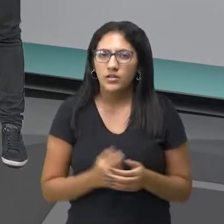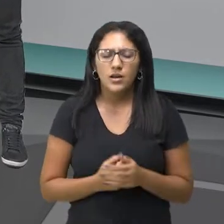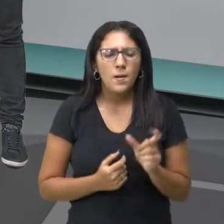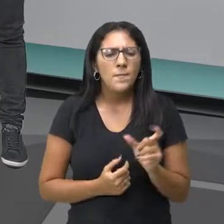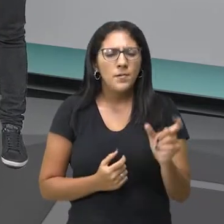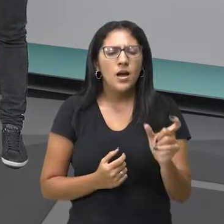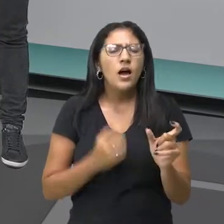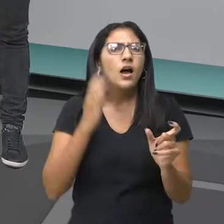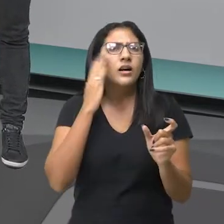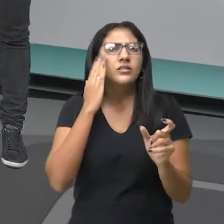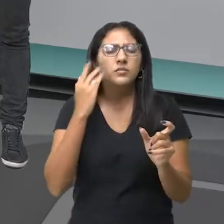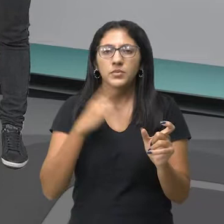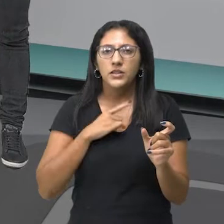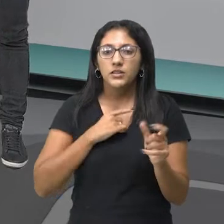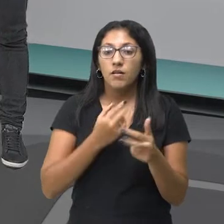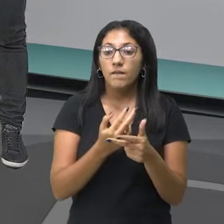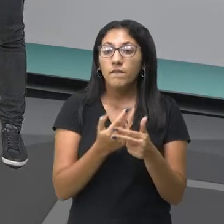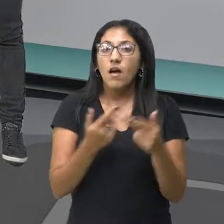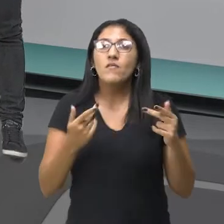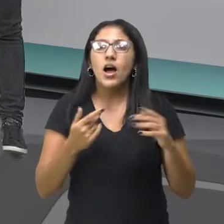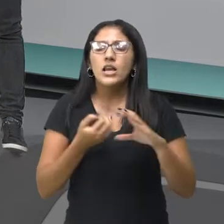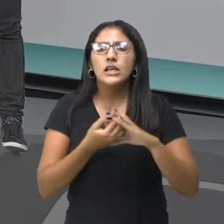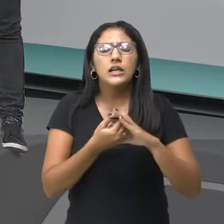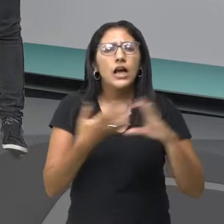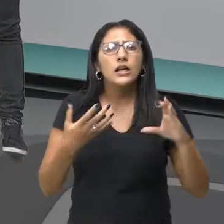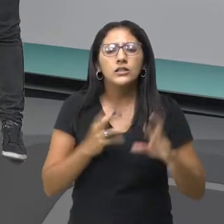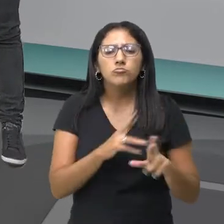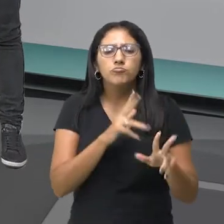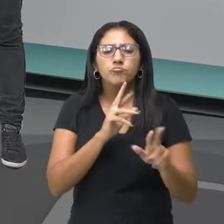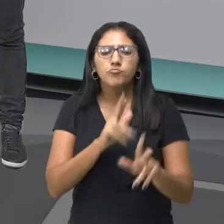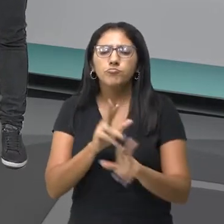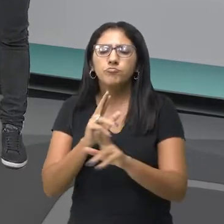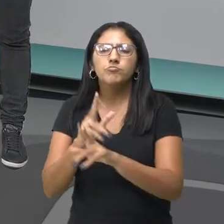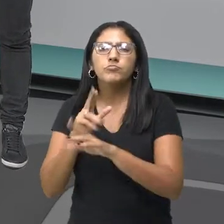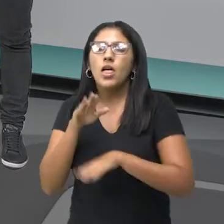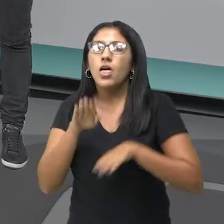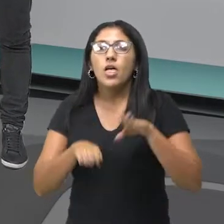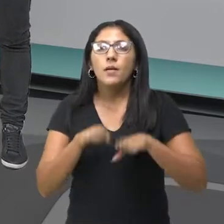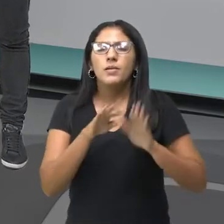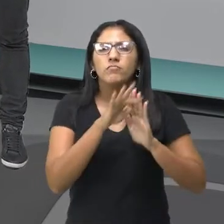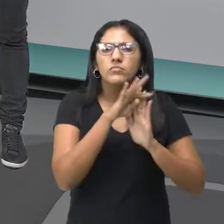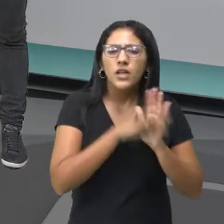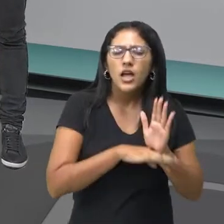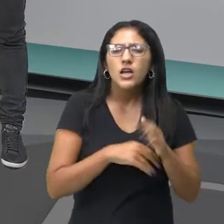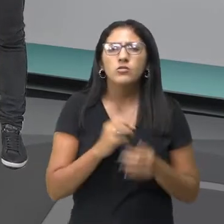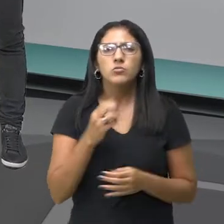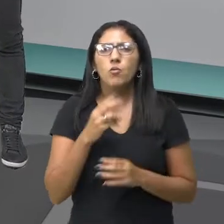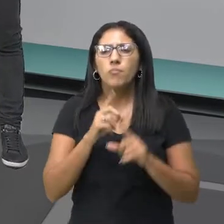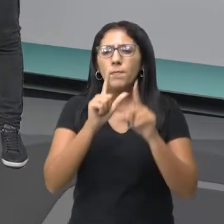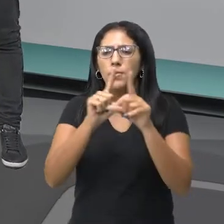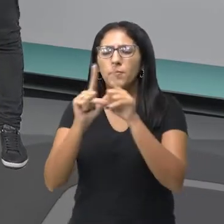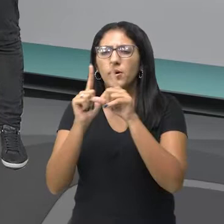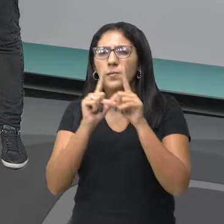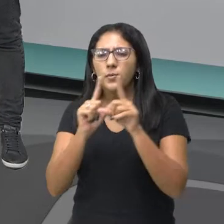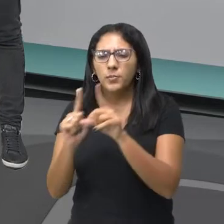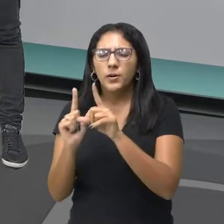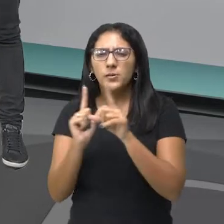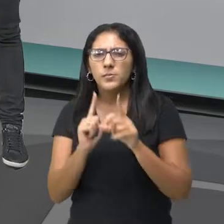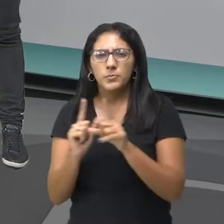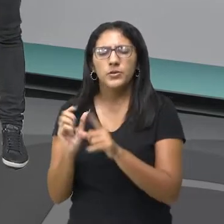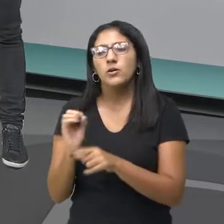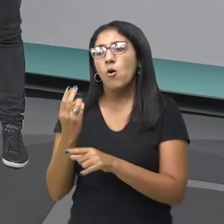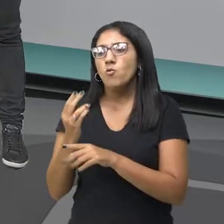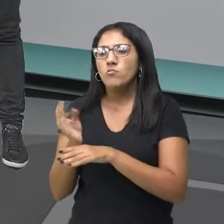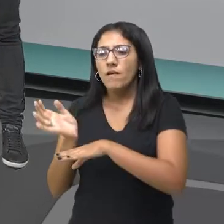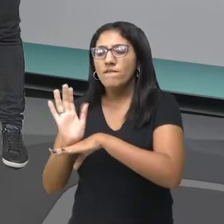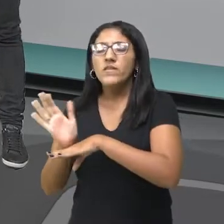gente que há uma multiplicidade, ou seja, vários tipos de aranhas apareceram ali neste universo